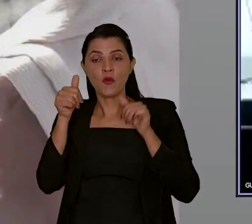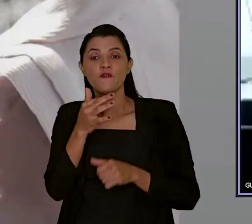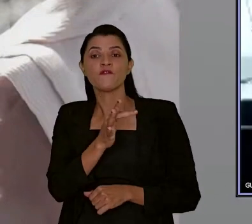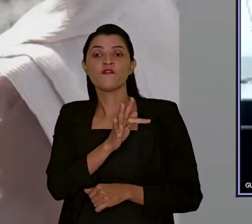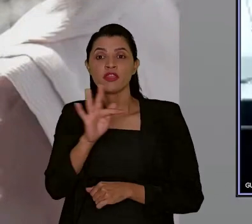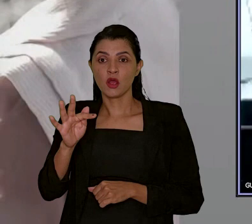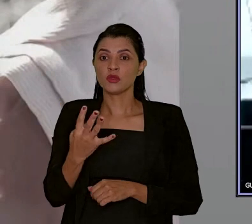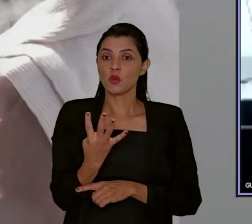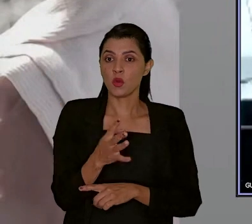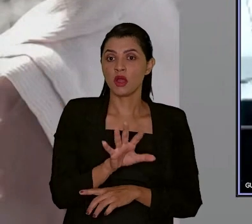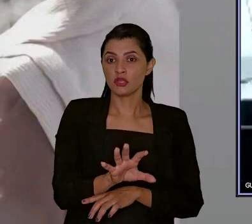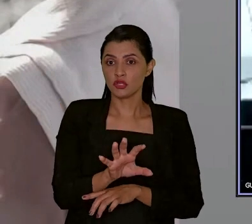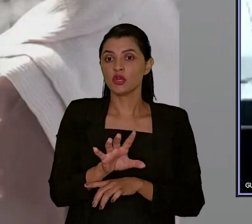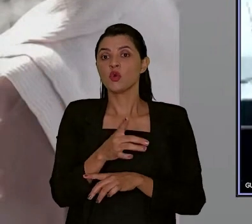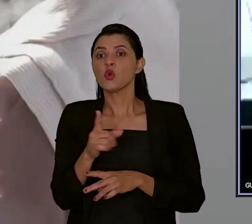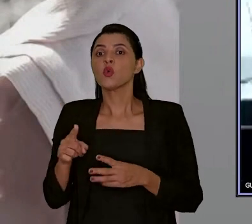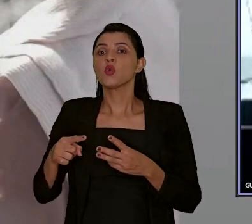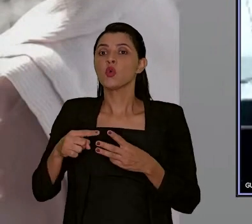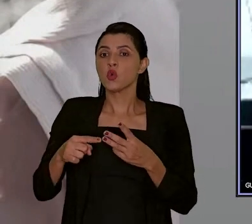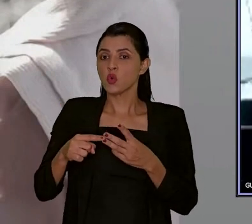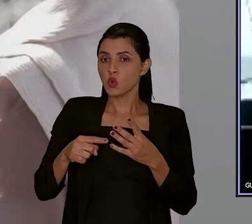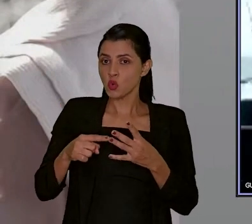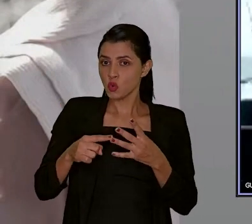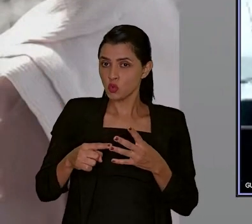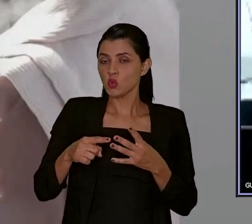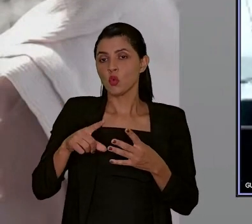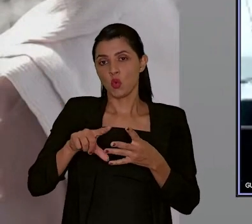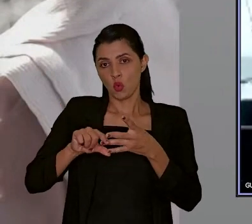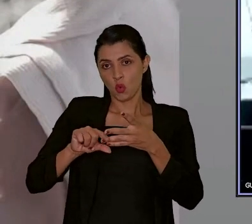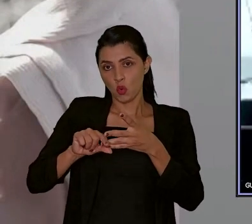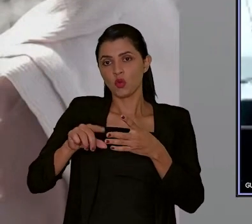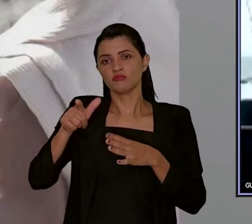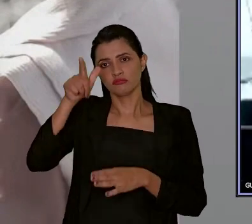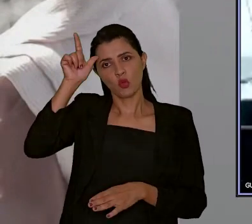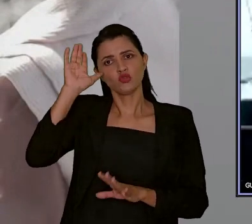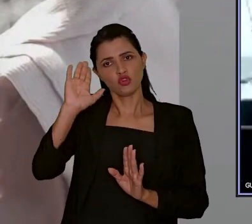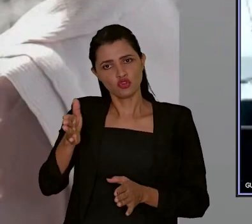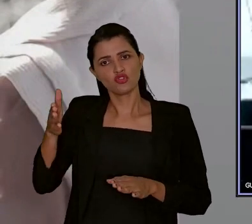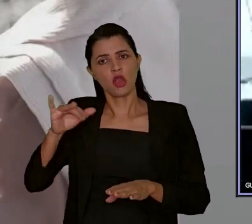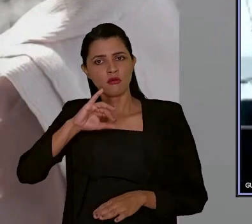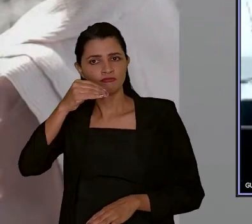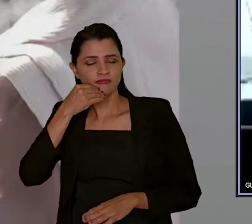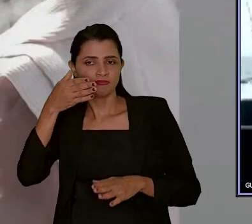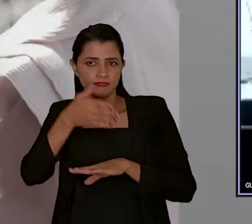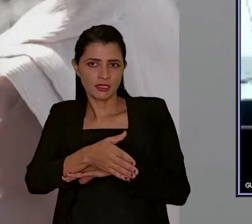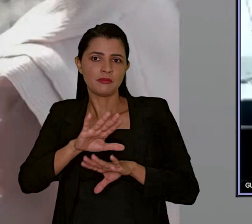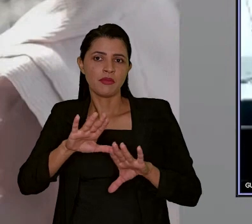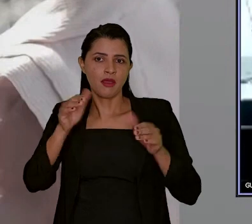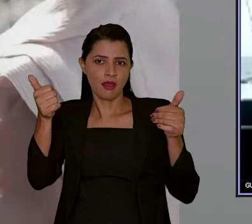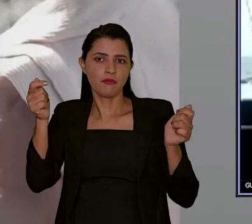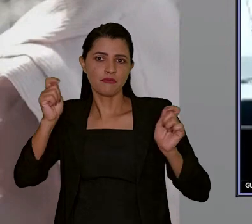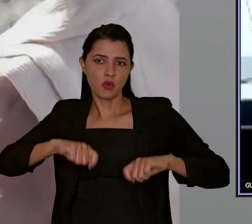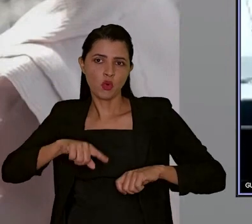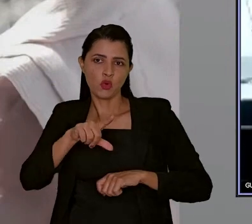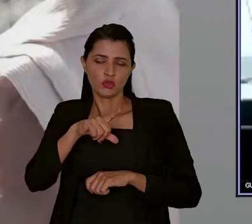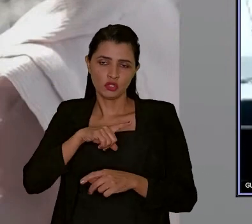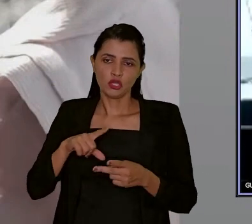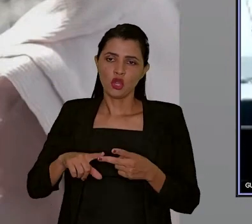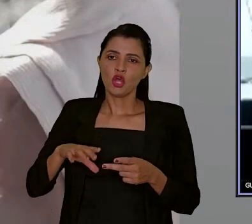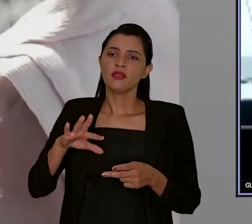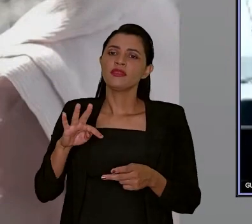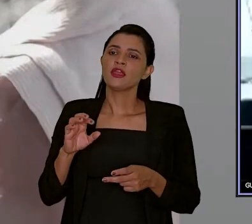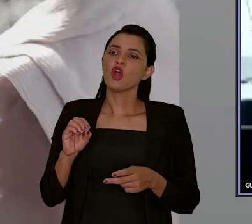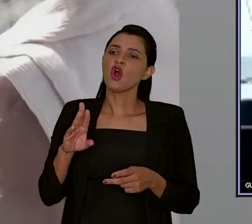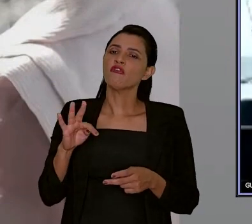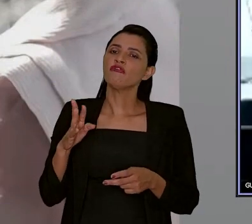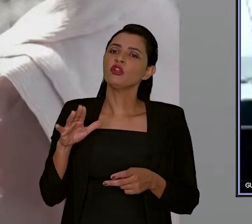dos outros 2 desembargadores que ontem já tiveram oportunidade de também participar do evento, desembargador Teófilo Antônio Miguel, meu colega aqui do